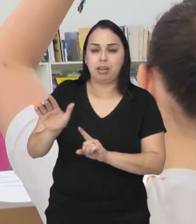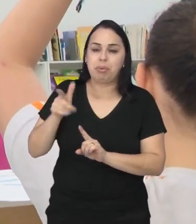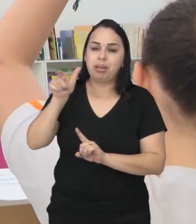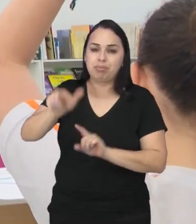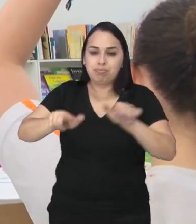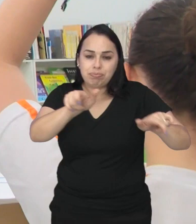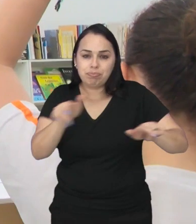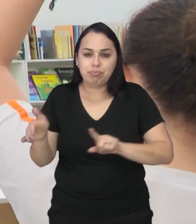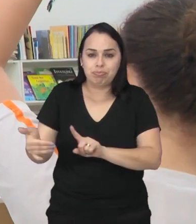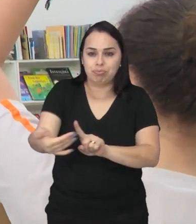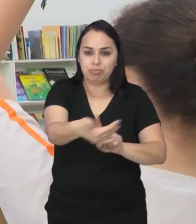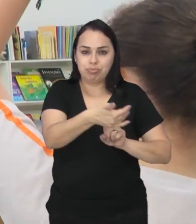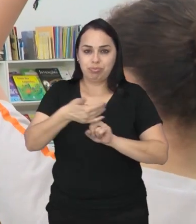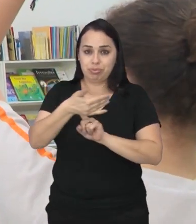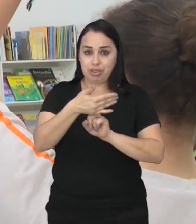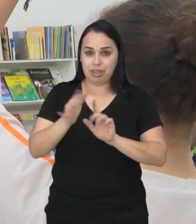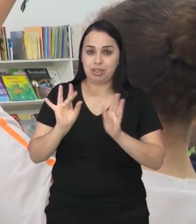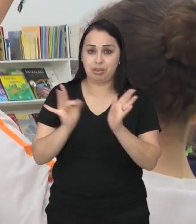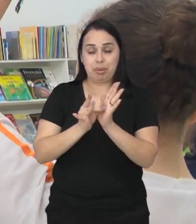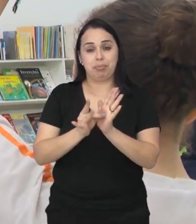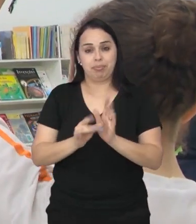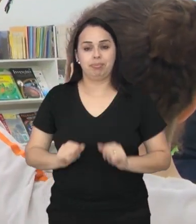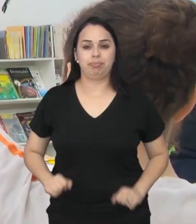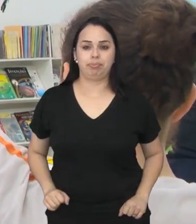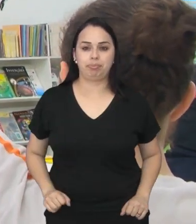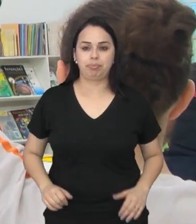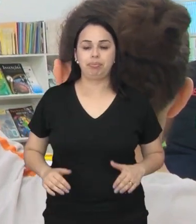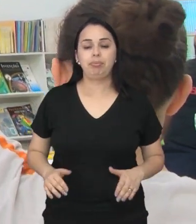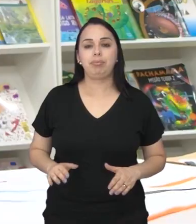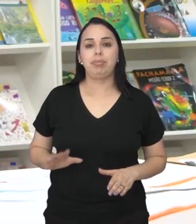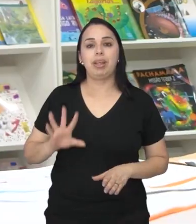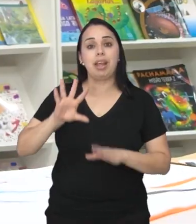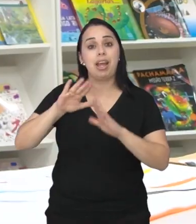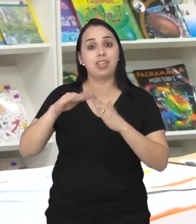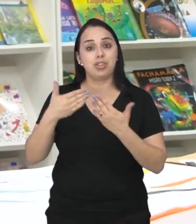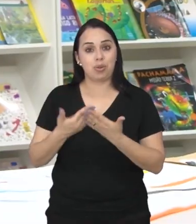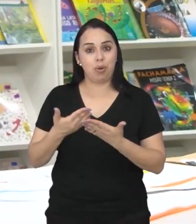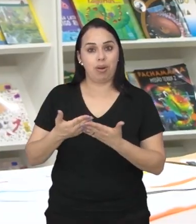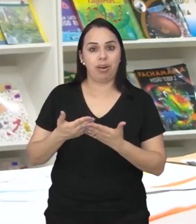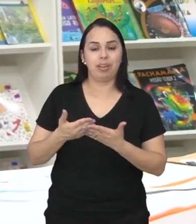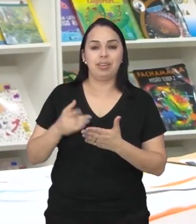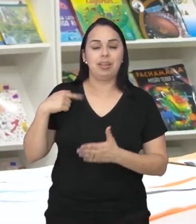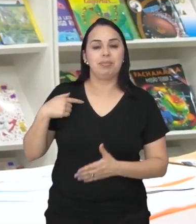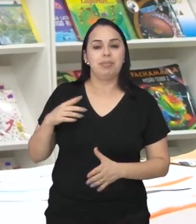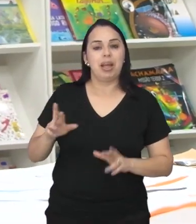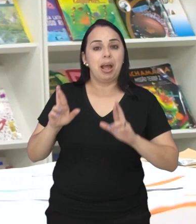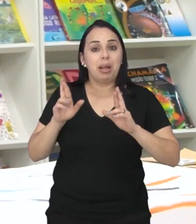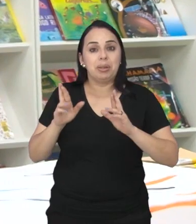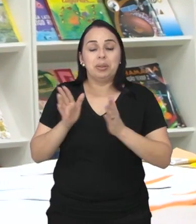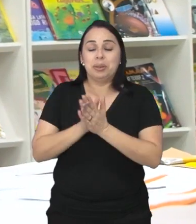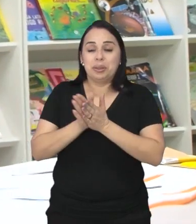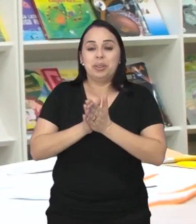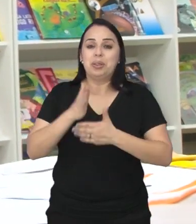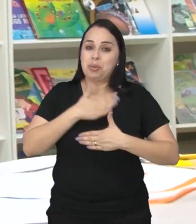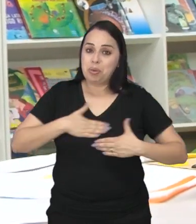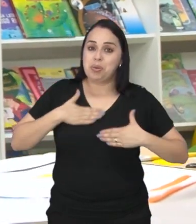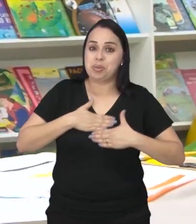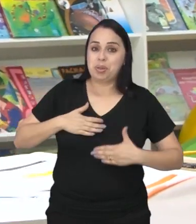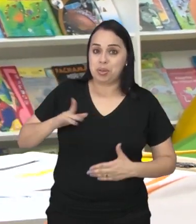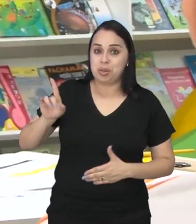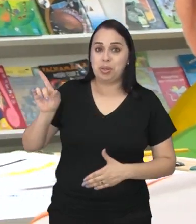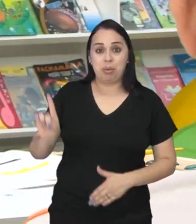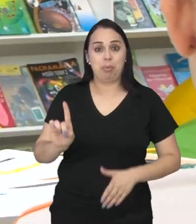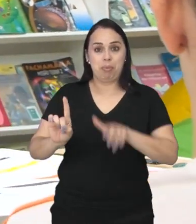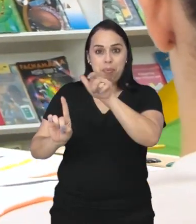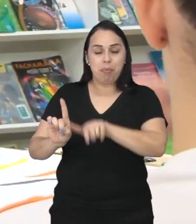e acolhimento emocional e efetivo dos alunos e familiares. Na mesma escola, a orientadora comemora a chegada do psicólogo